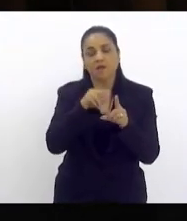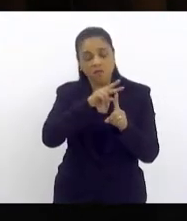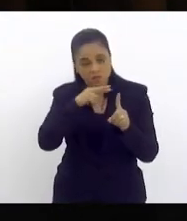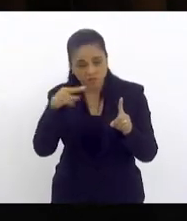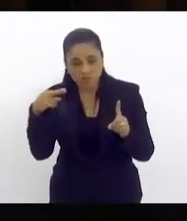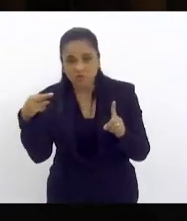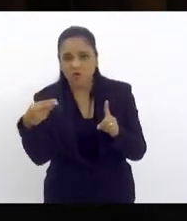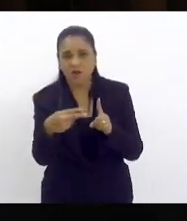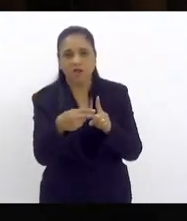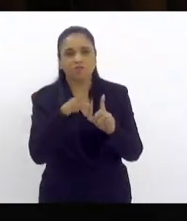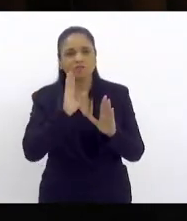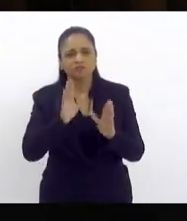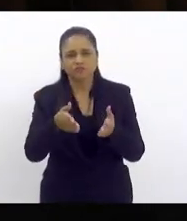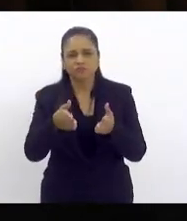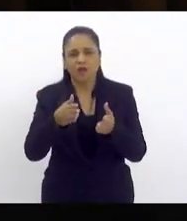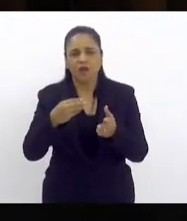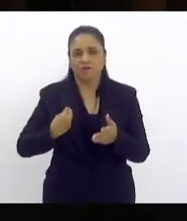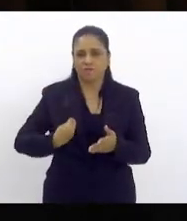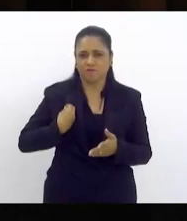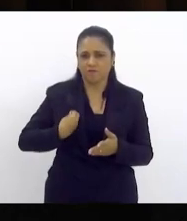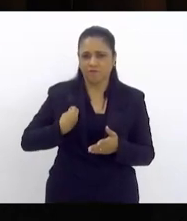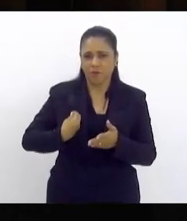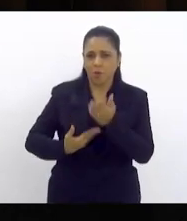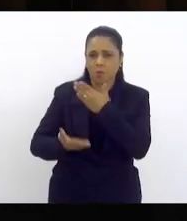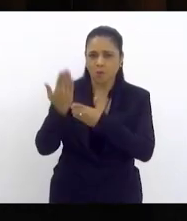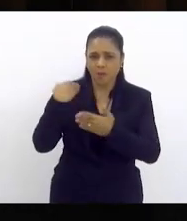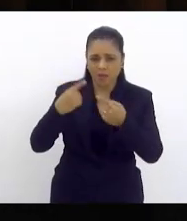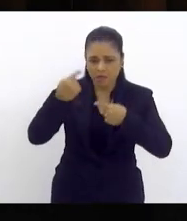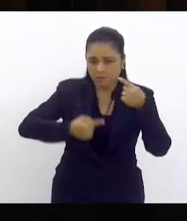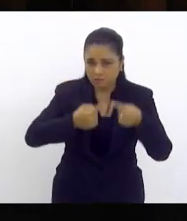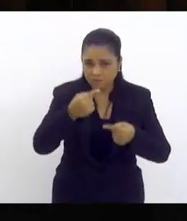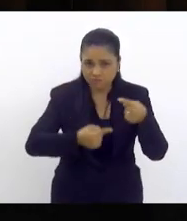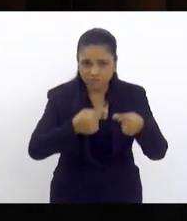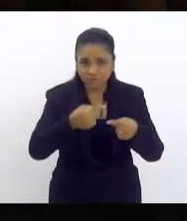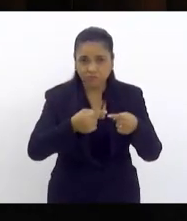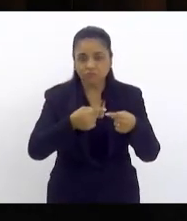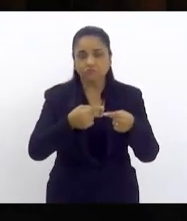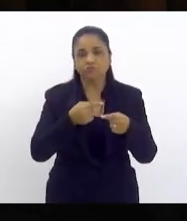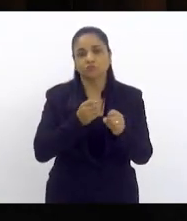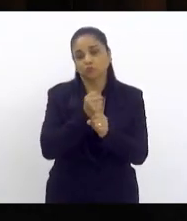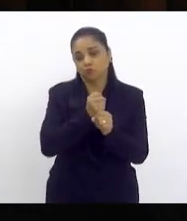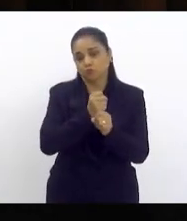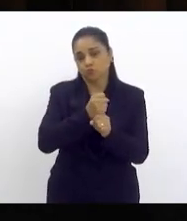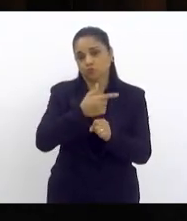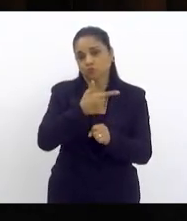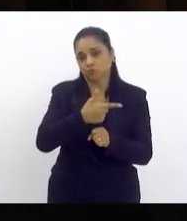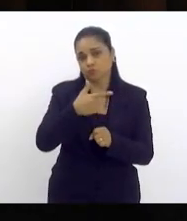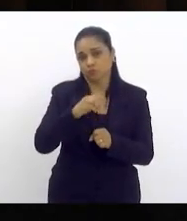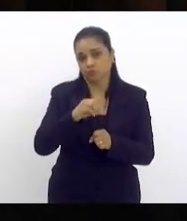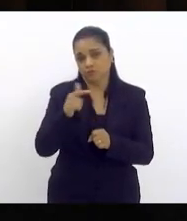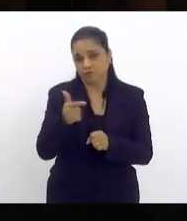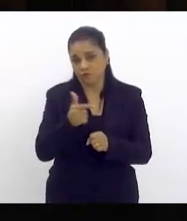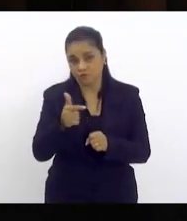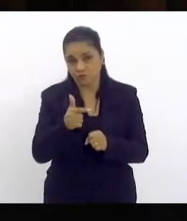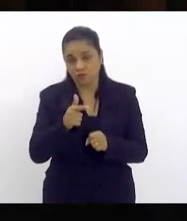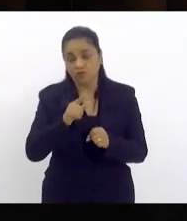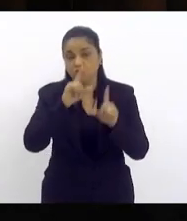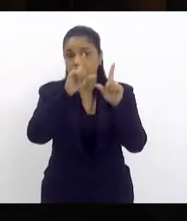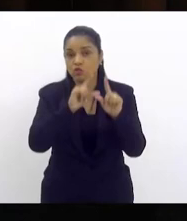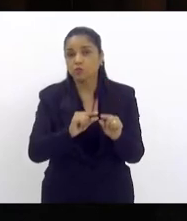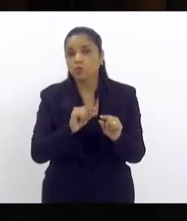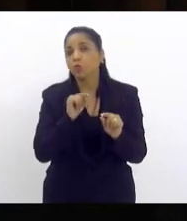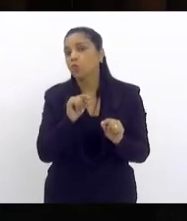gente já viveu na discussão orçamentária do último ano, a gente teve uma redução